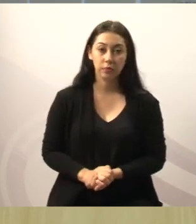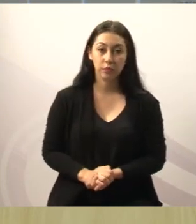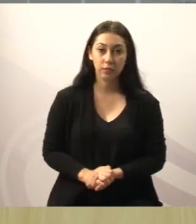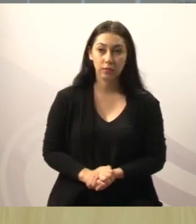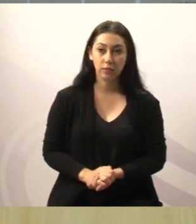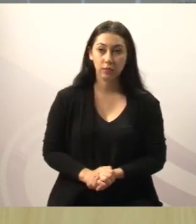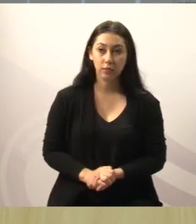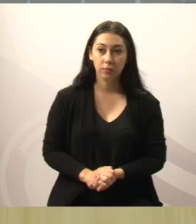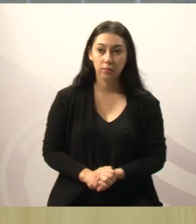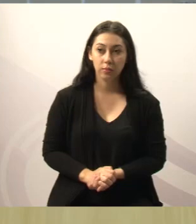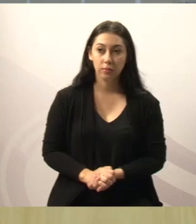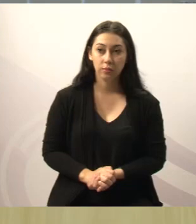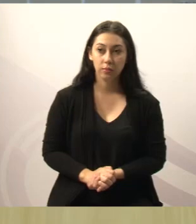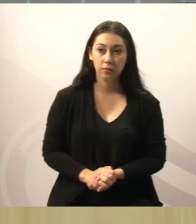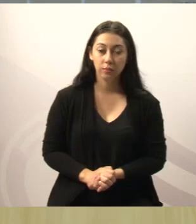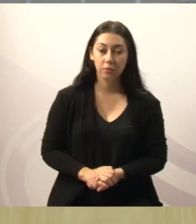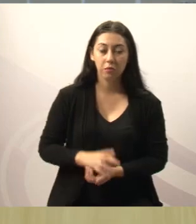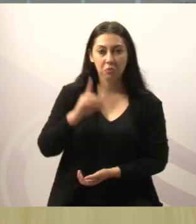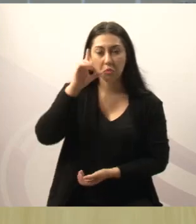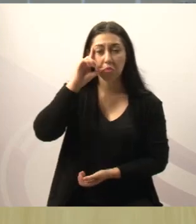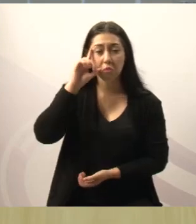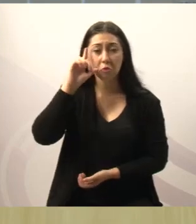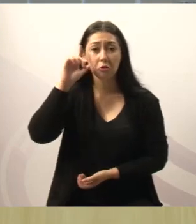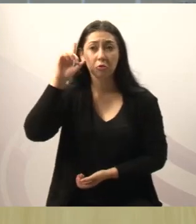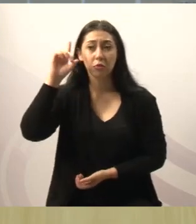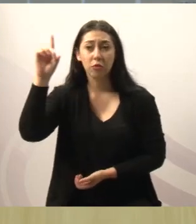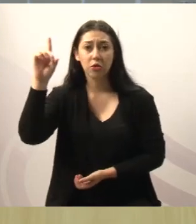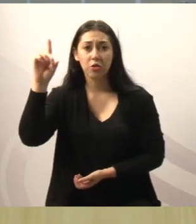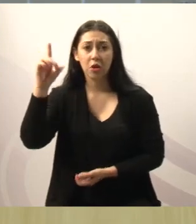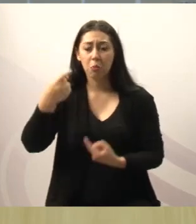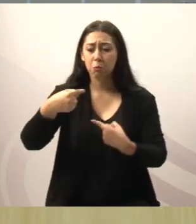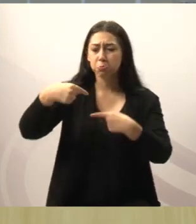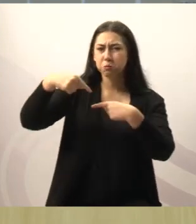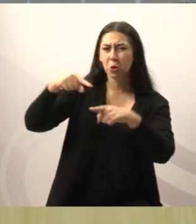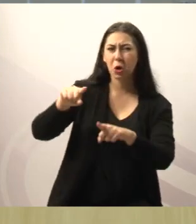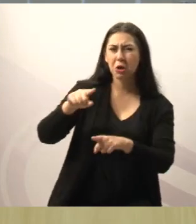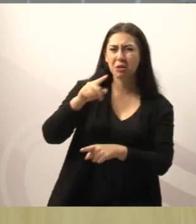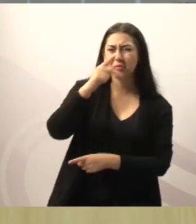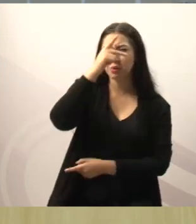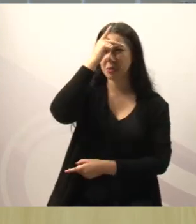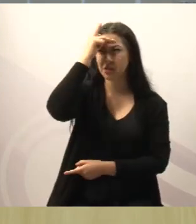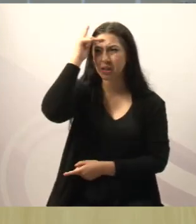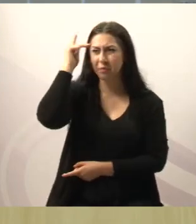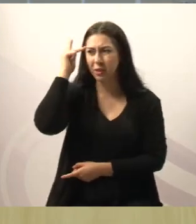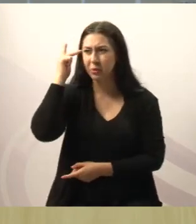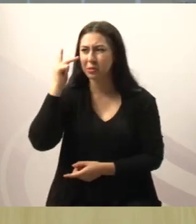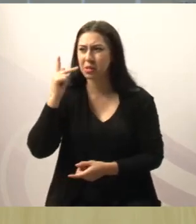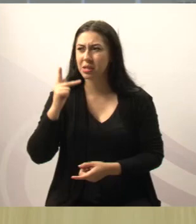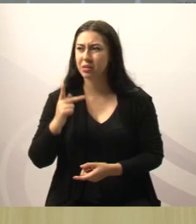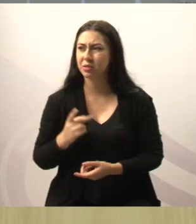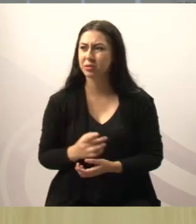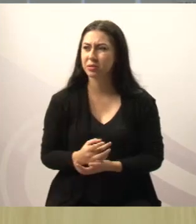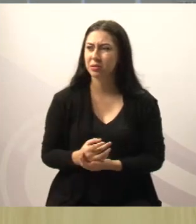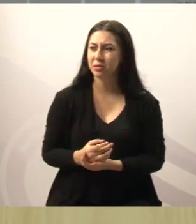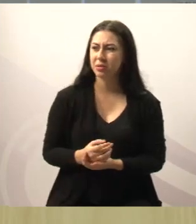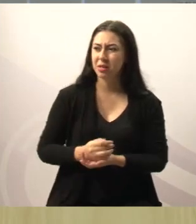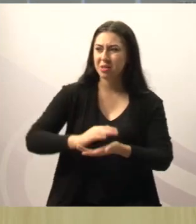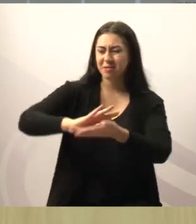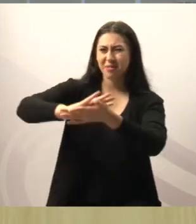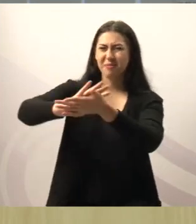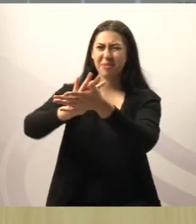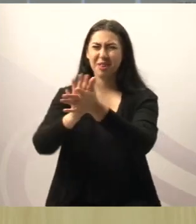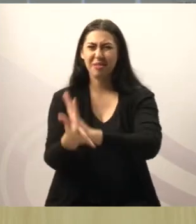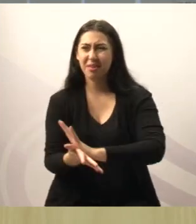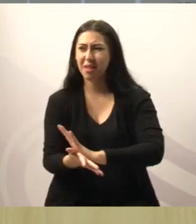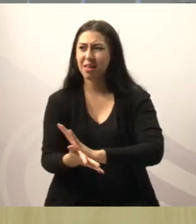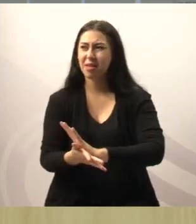Registra o transcurso do Dia Internacional contra a Homofobia, 17 de maio. Autoria,